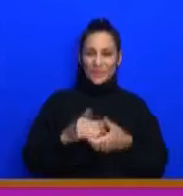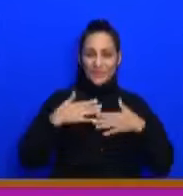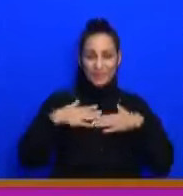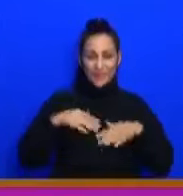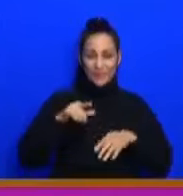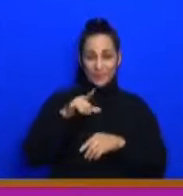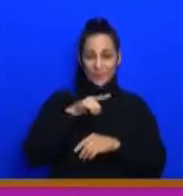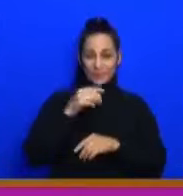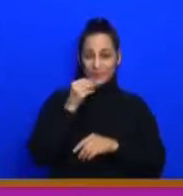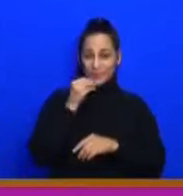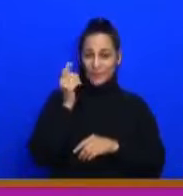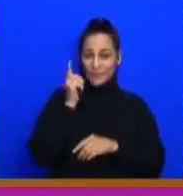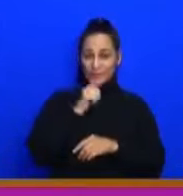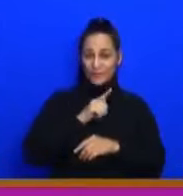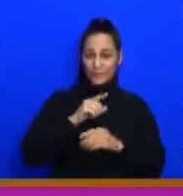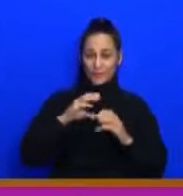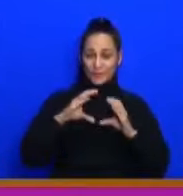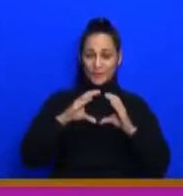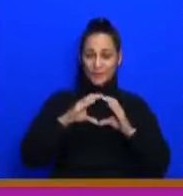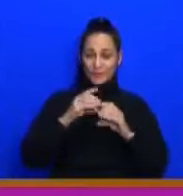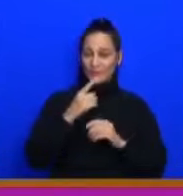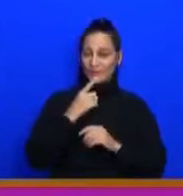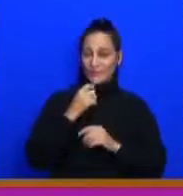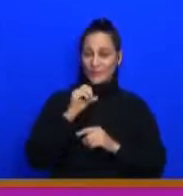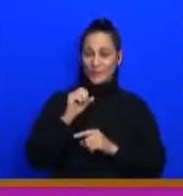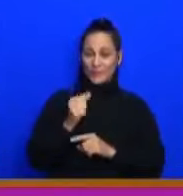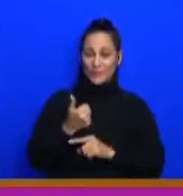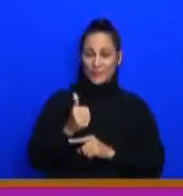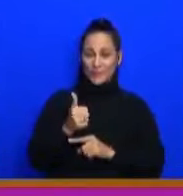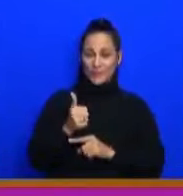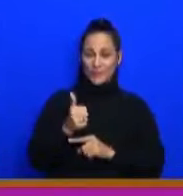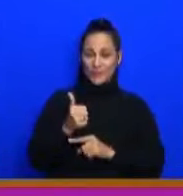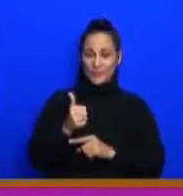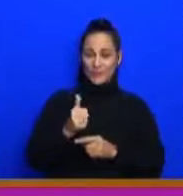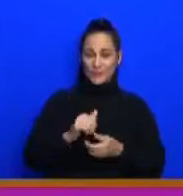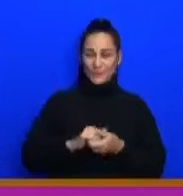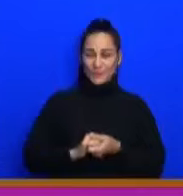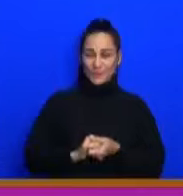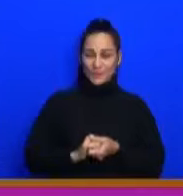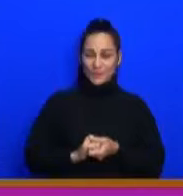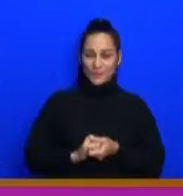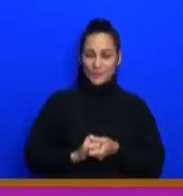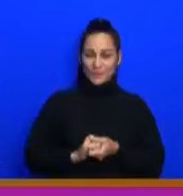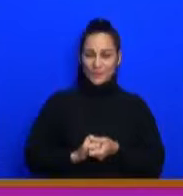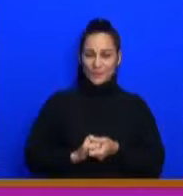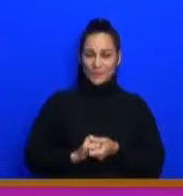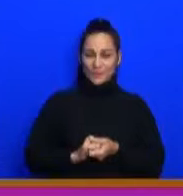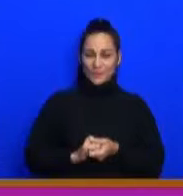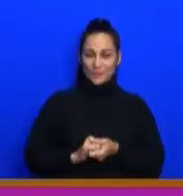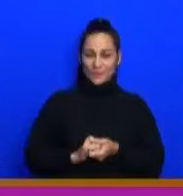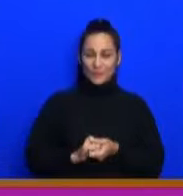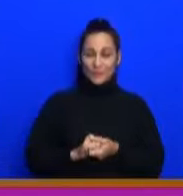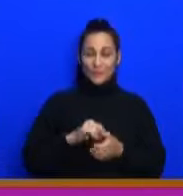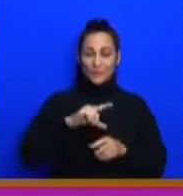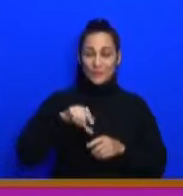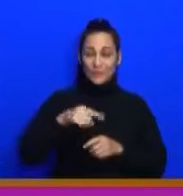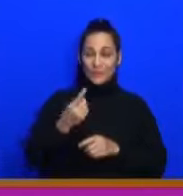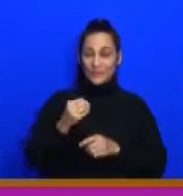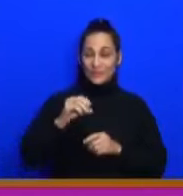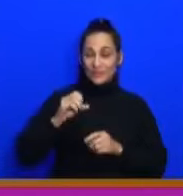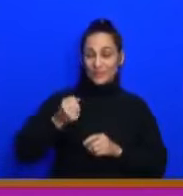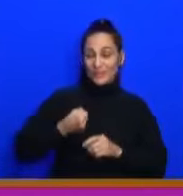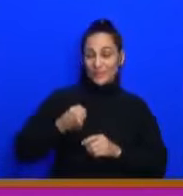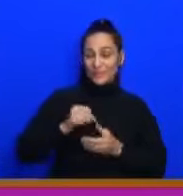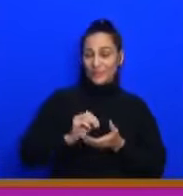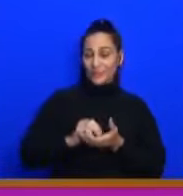Calma, você ainda tem chances. Bola vermelha, número 11. Vermelha, 11. Foram sorteados 10